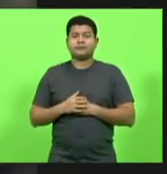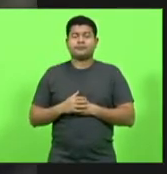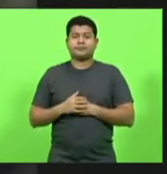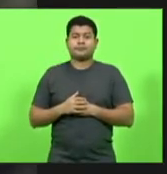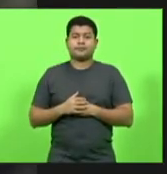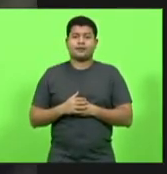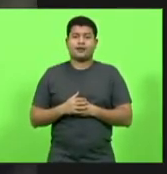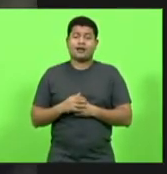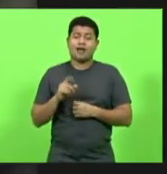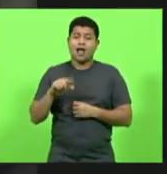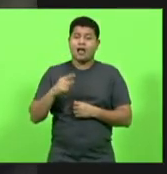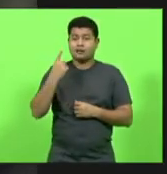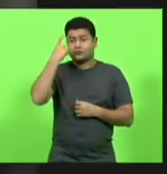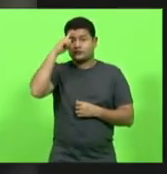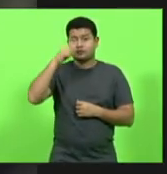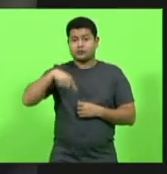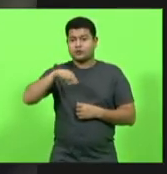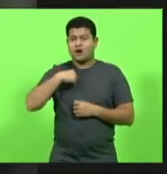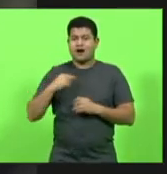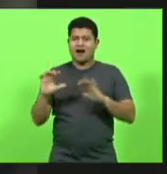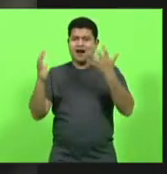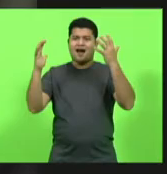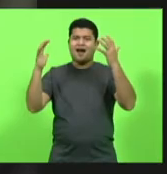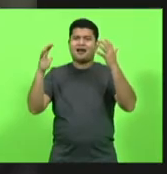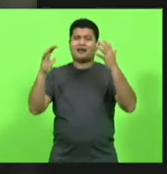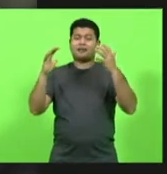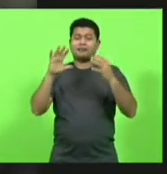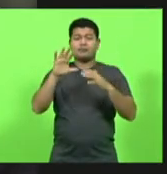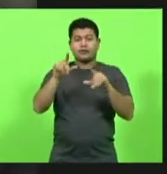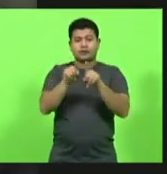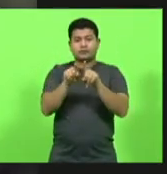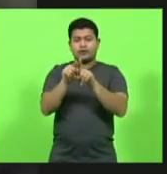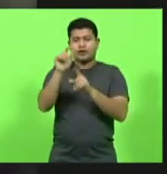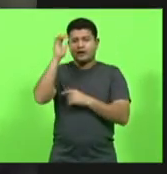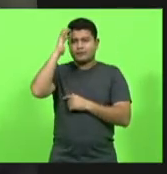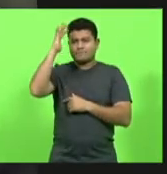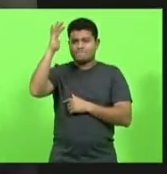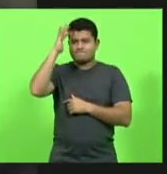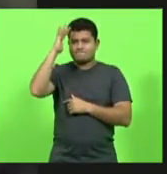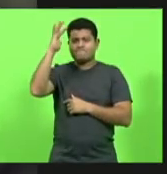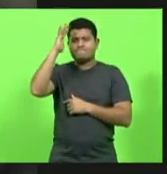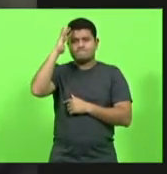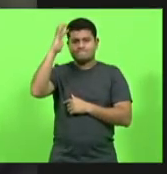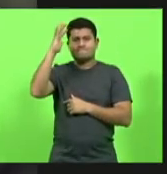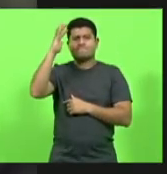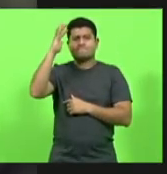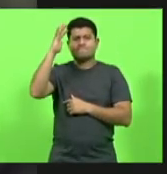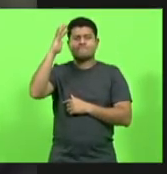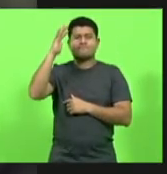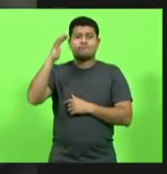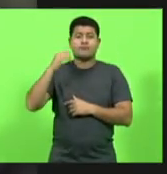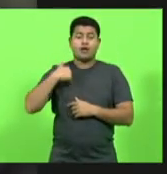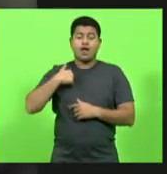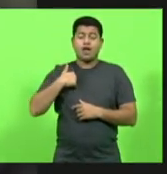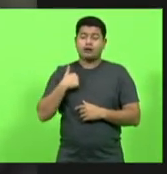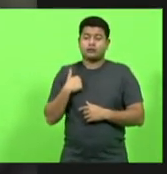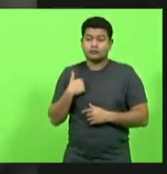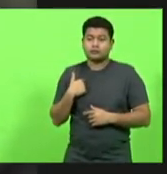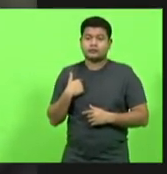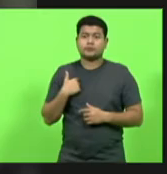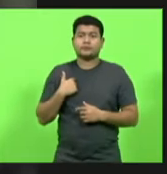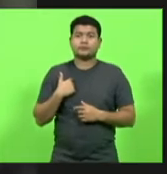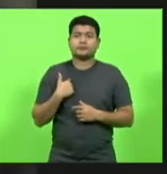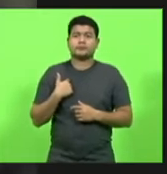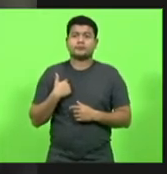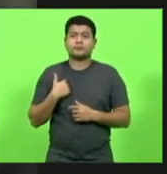É um dia para a gente comemorar e para refletir ao mesmo tempo, né? Eu